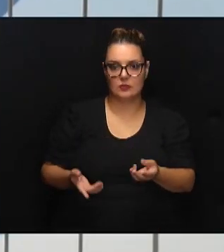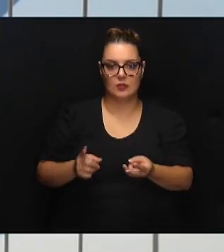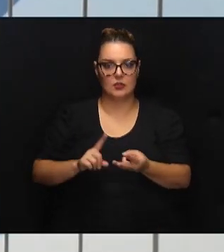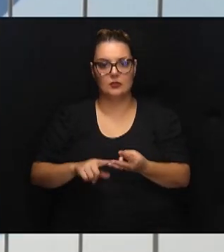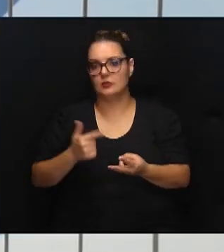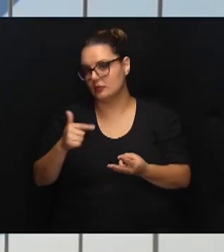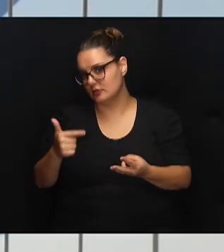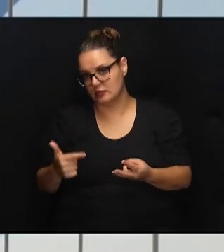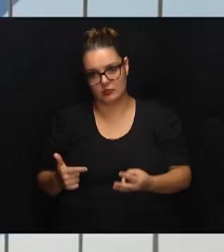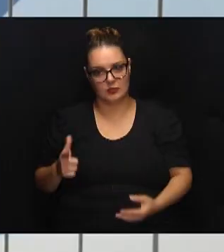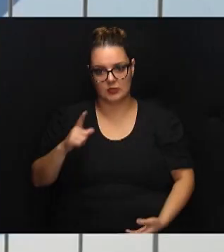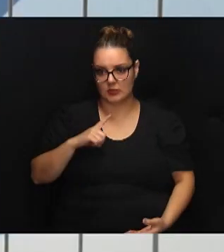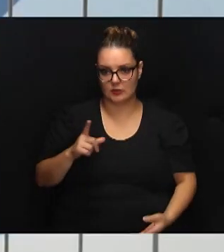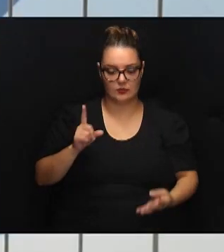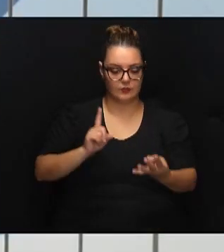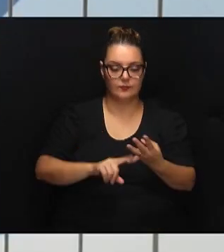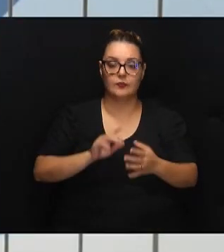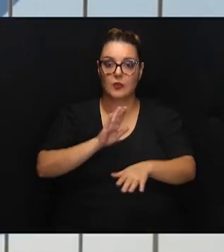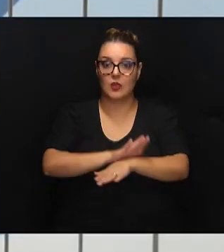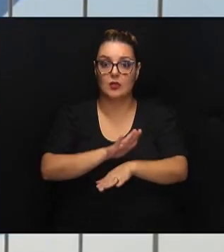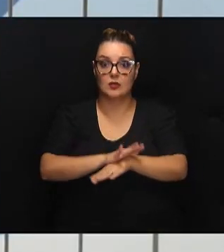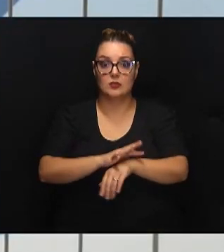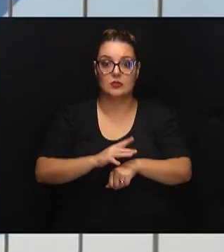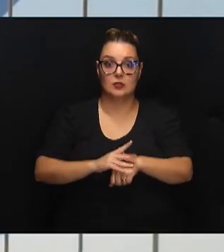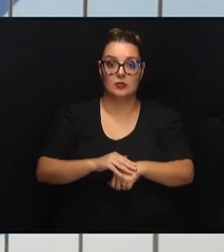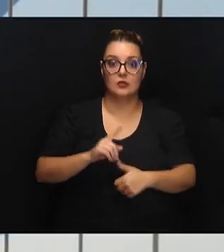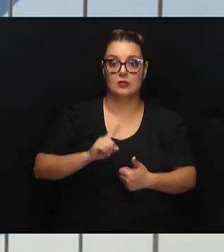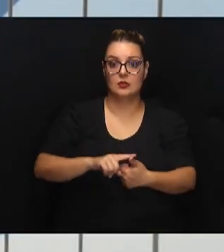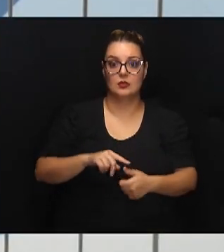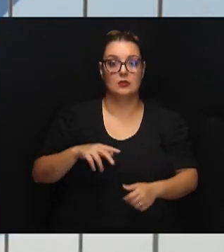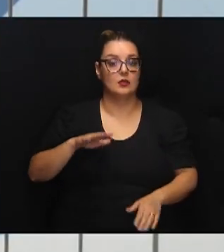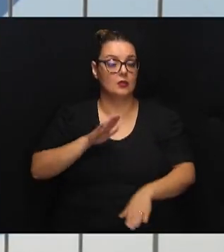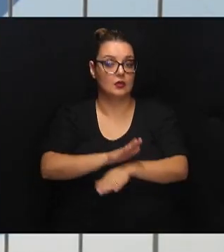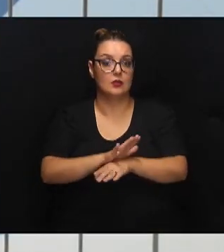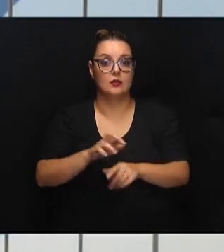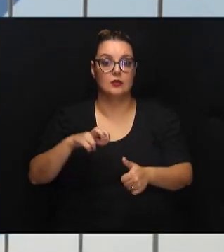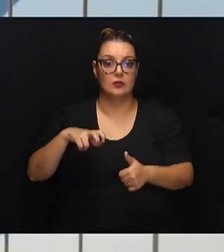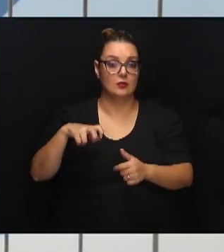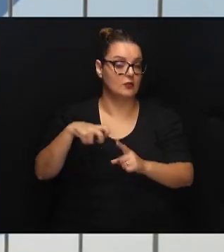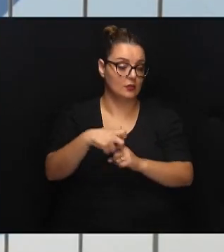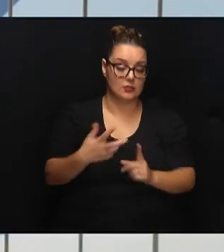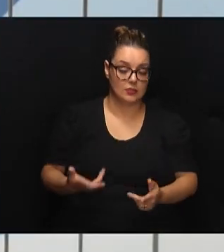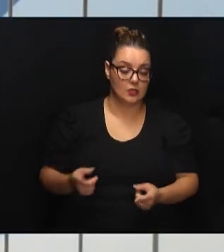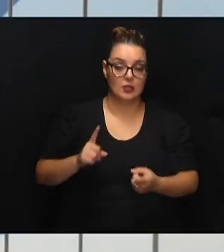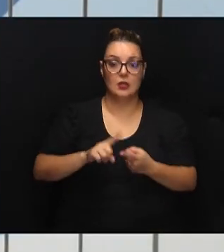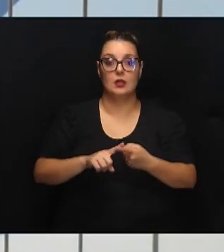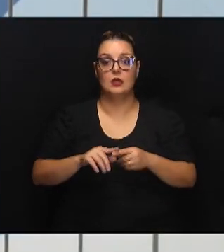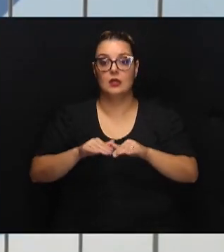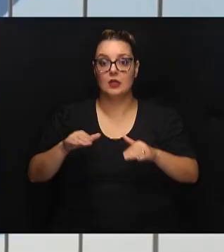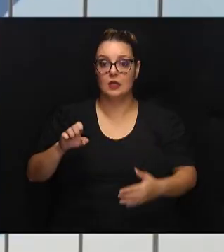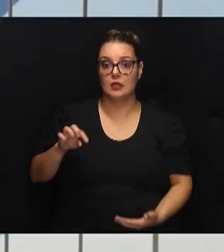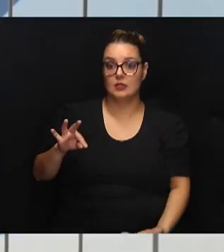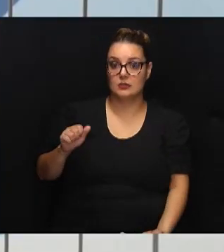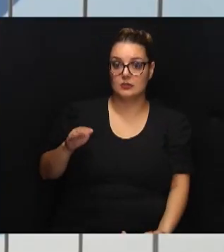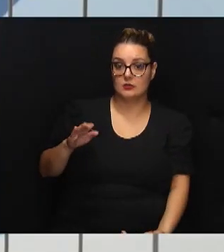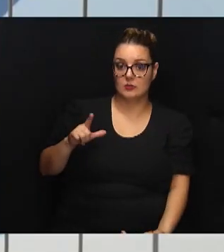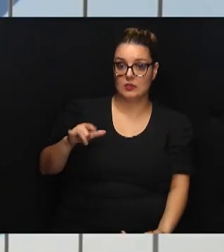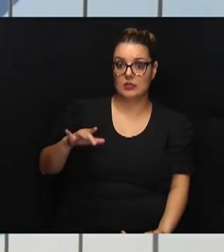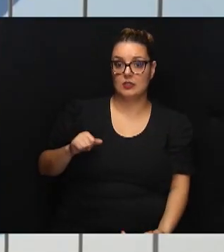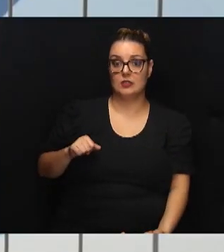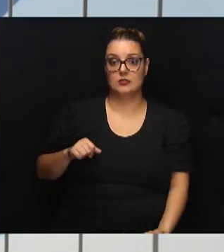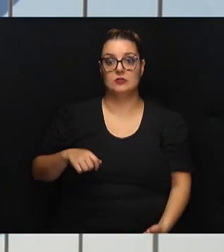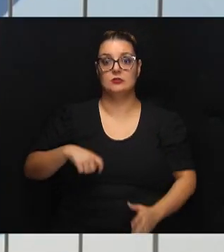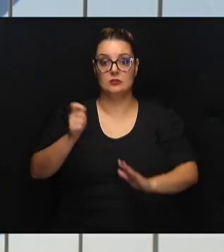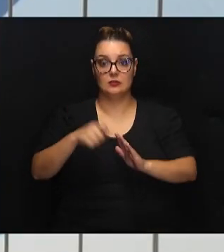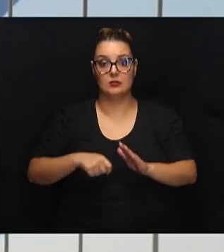vai ter auxílio-doença, auxílio-acidente, estabilidade no emprego. Se um funcionário que é registrado, ele sofre algum acidente ou tem